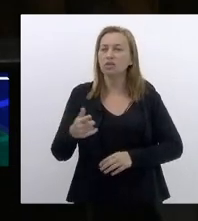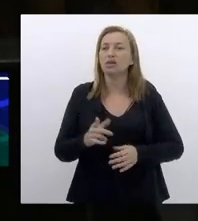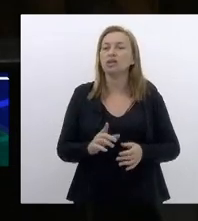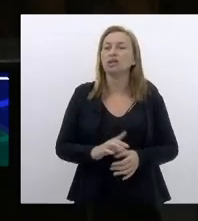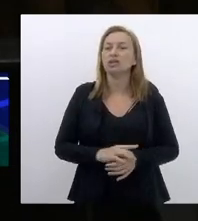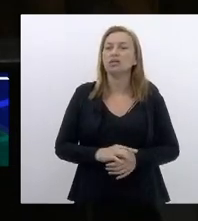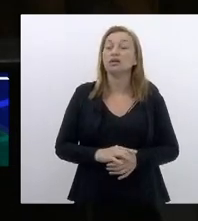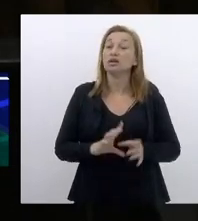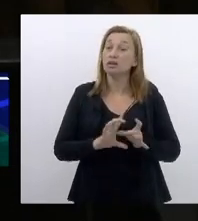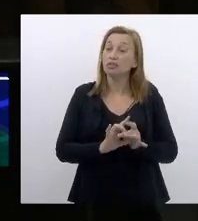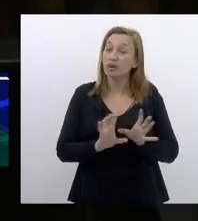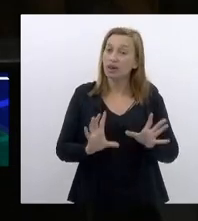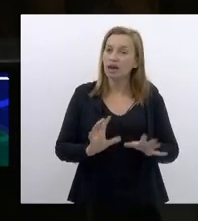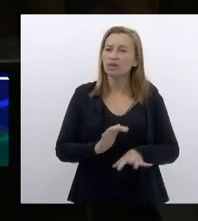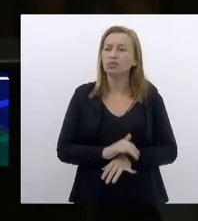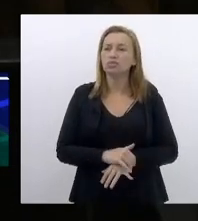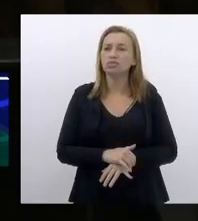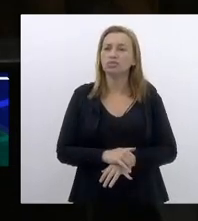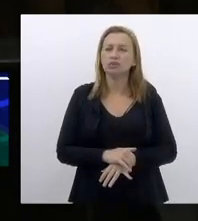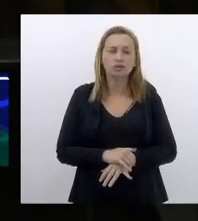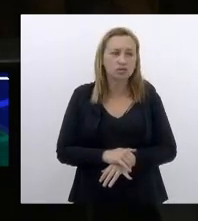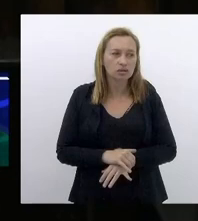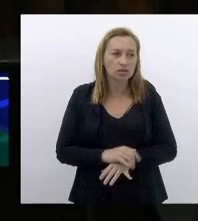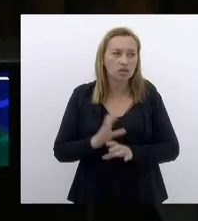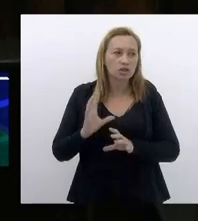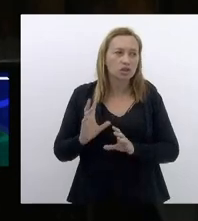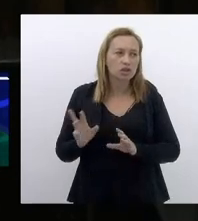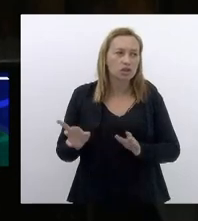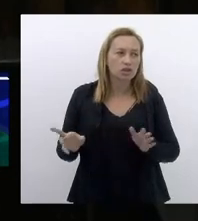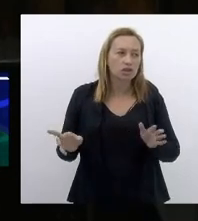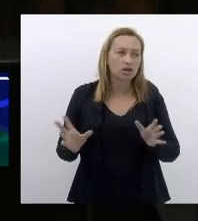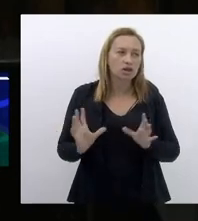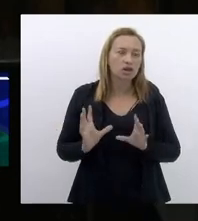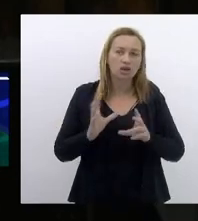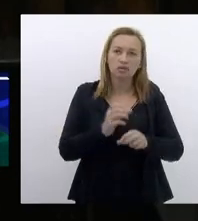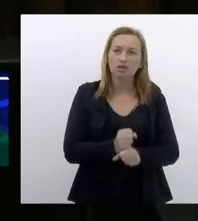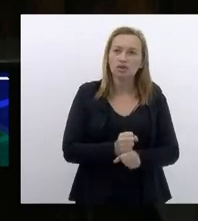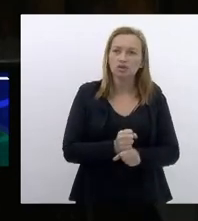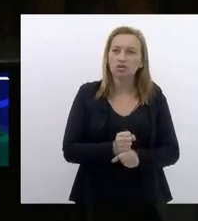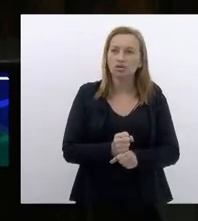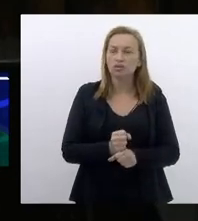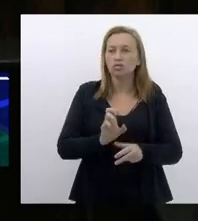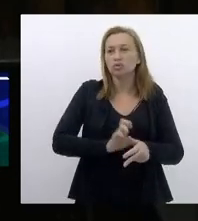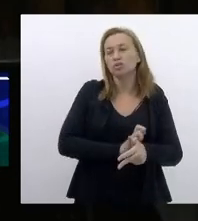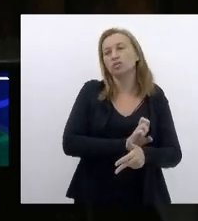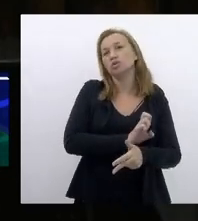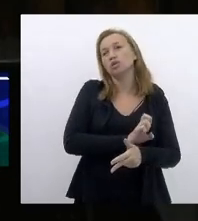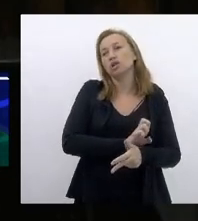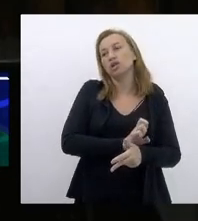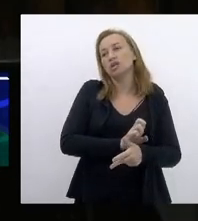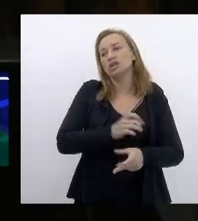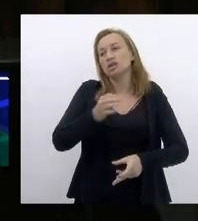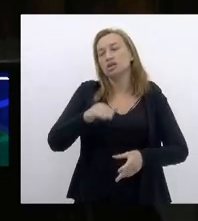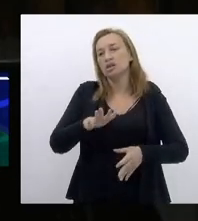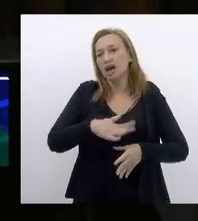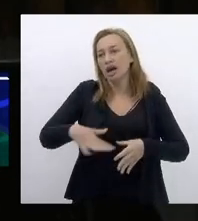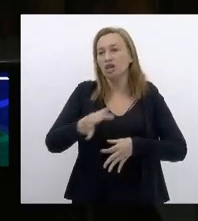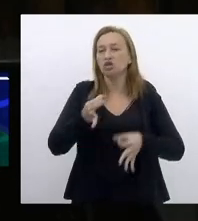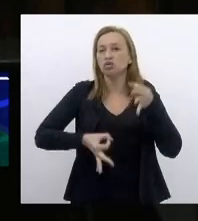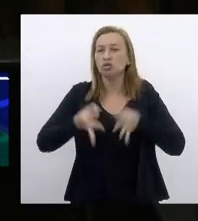considerado atendido pela revisão do regime jurídico único dos servidores do Estado para